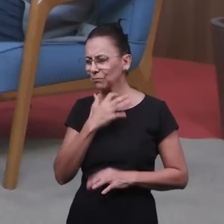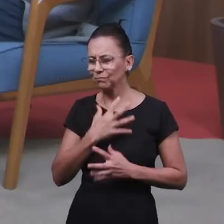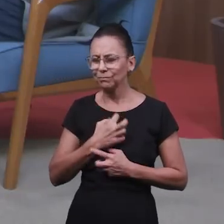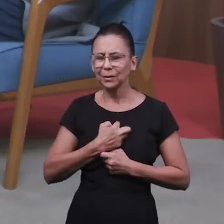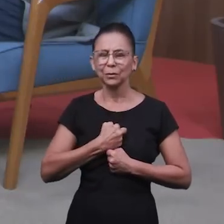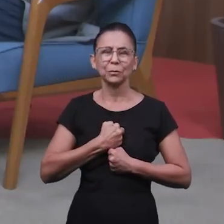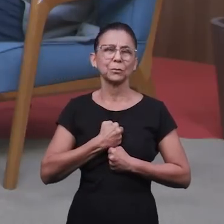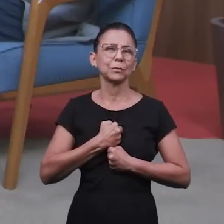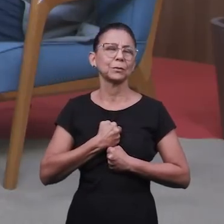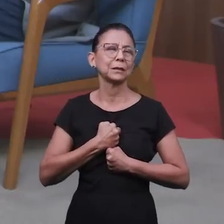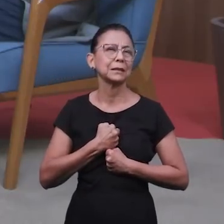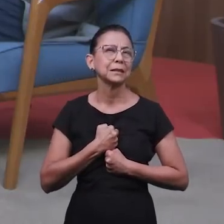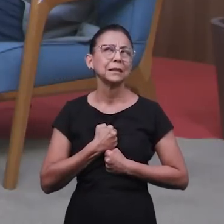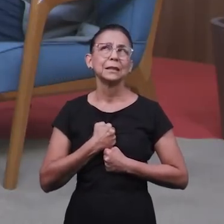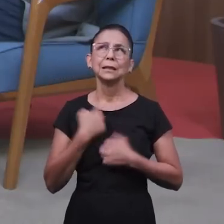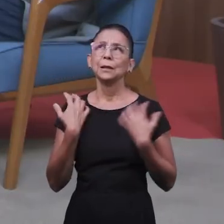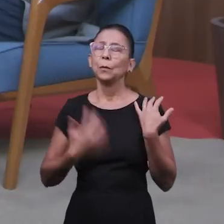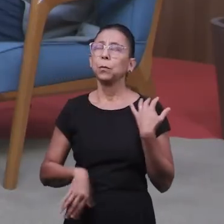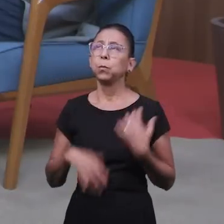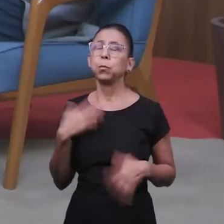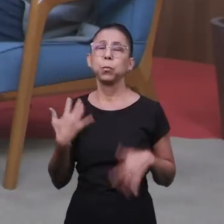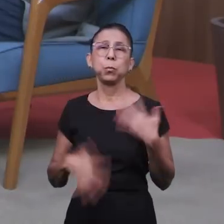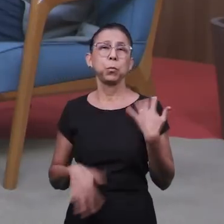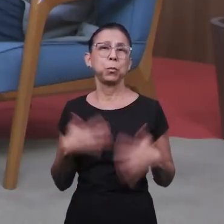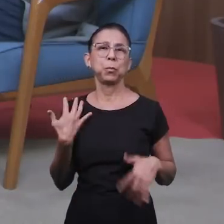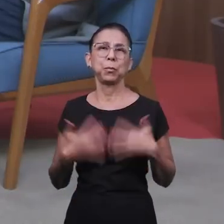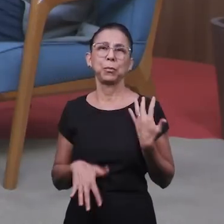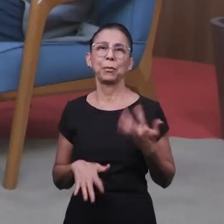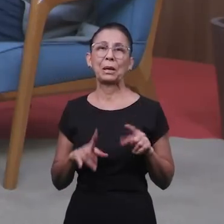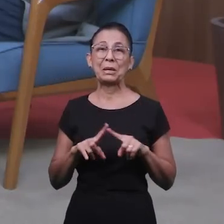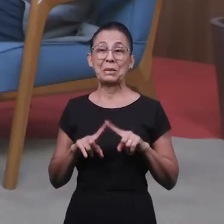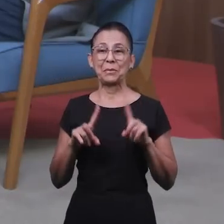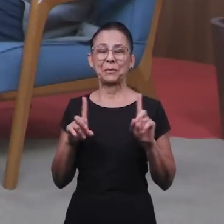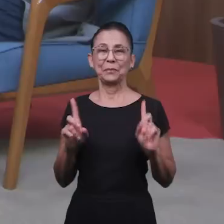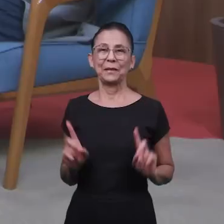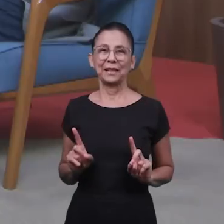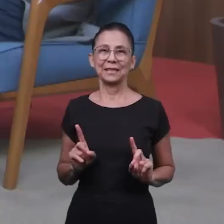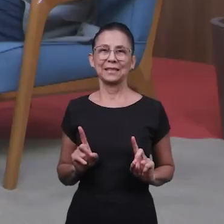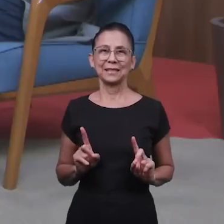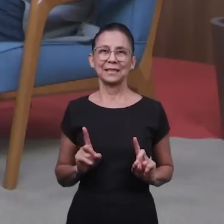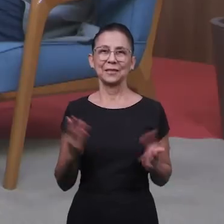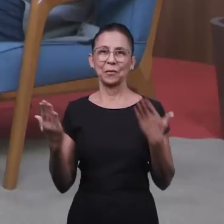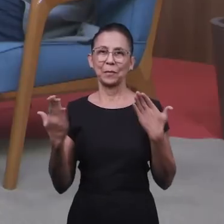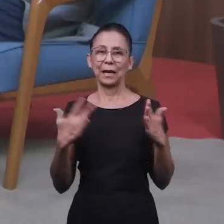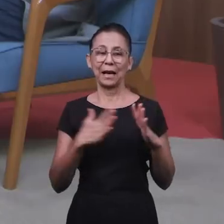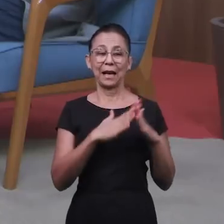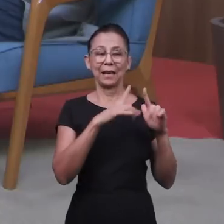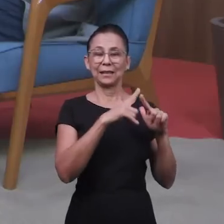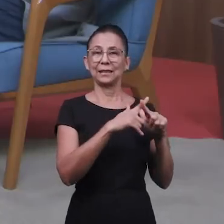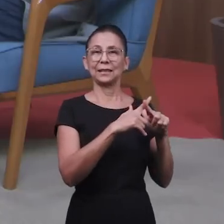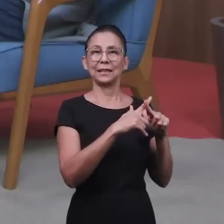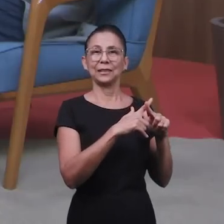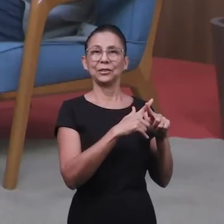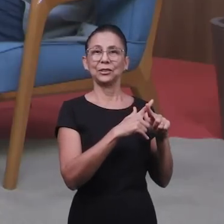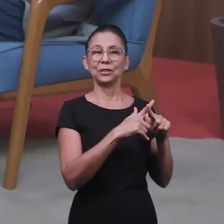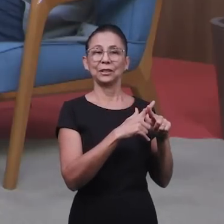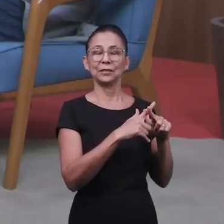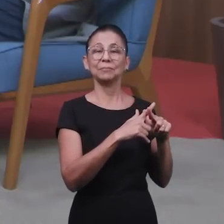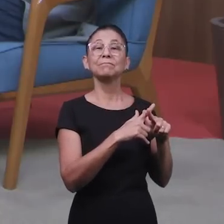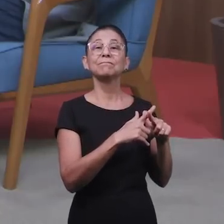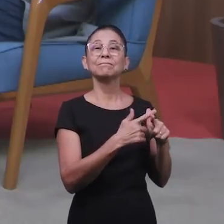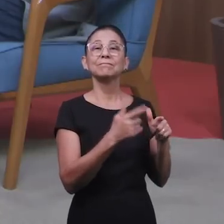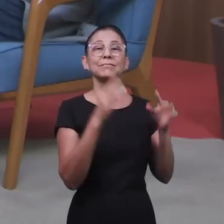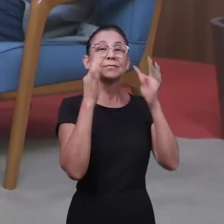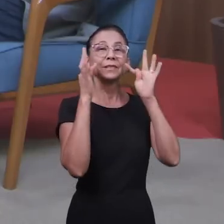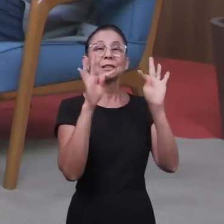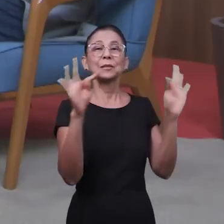amargura, mostra um desespero. Mas a face da igreja, ela sempre é uma face que